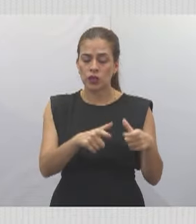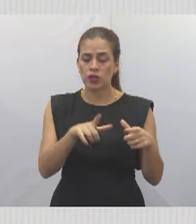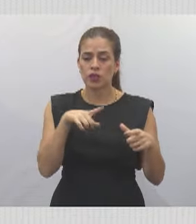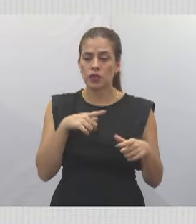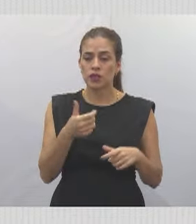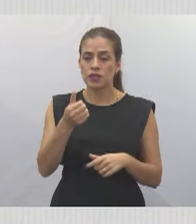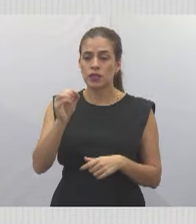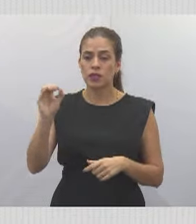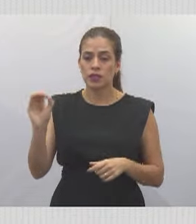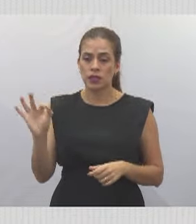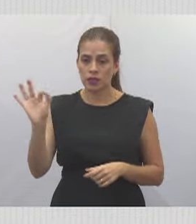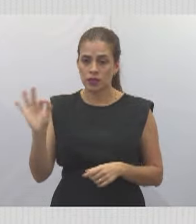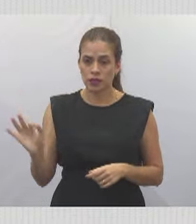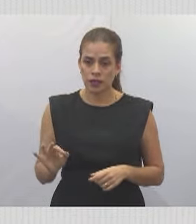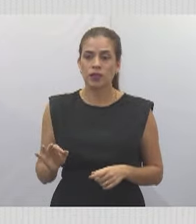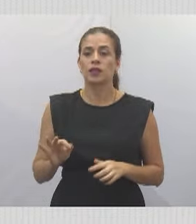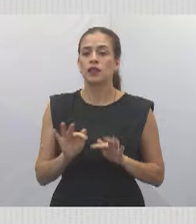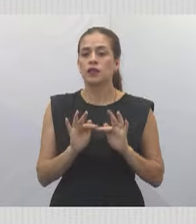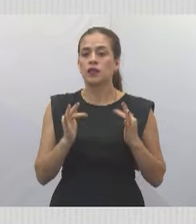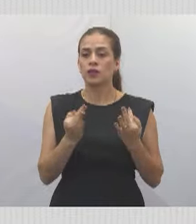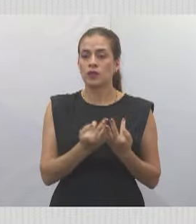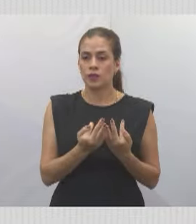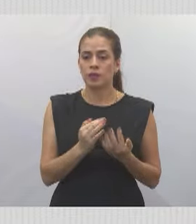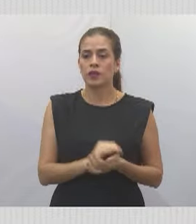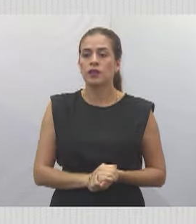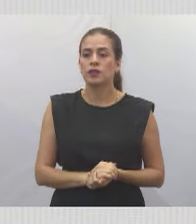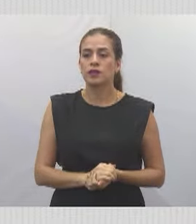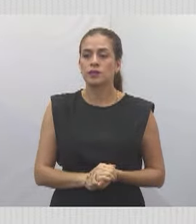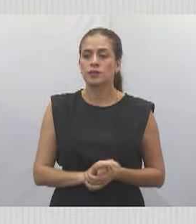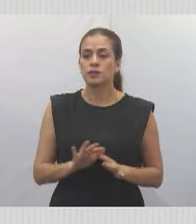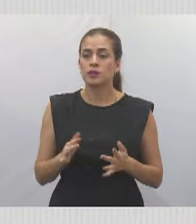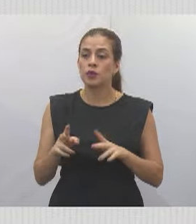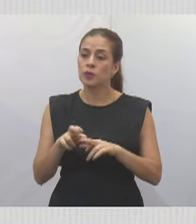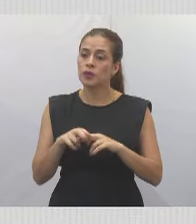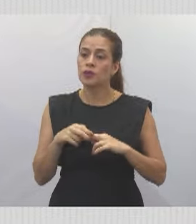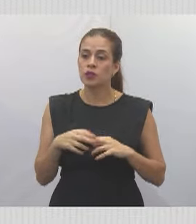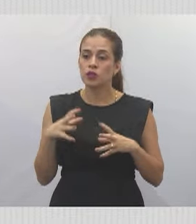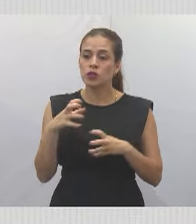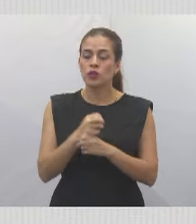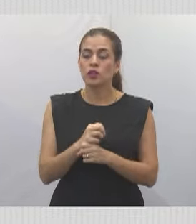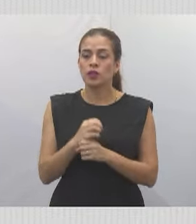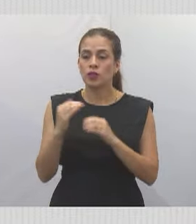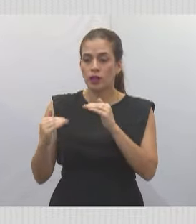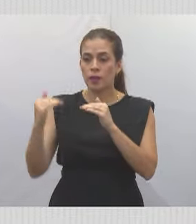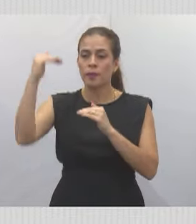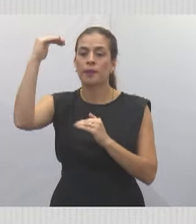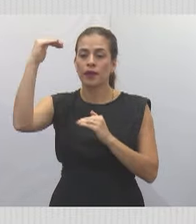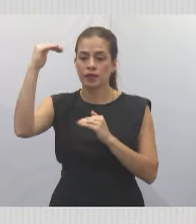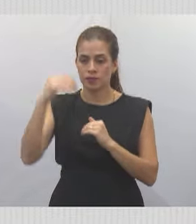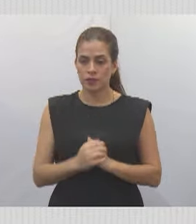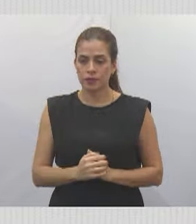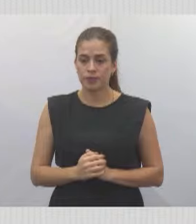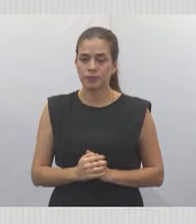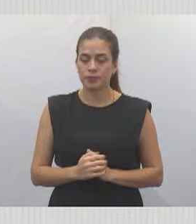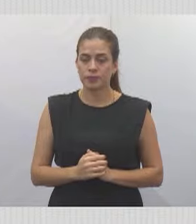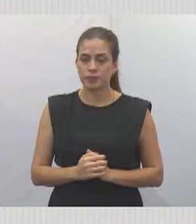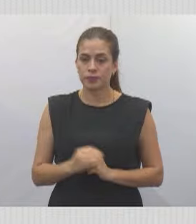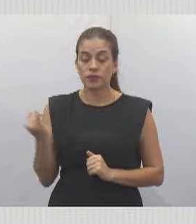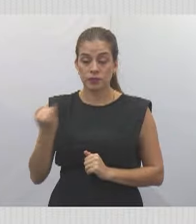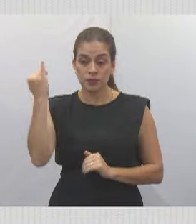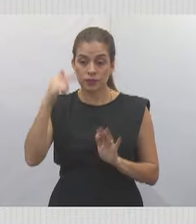de saúde da família, então são consideradas unidades municipais de saúde da família, então por isso que o total está na primeira linha.